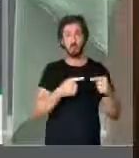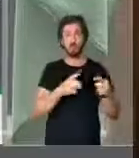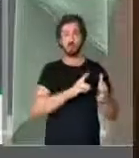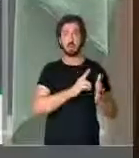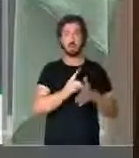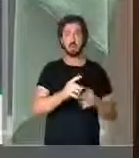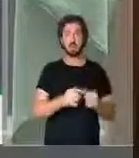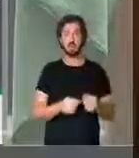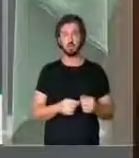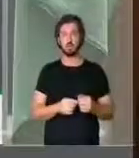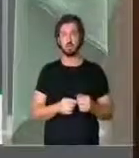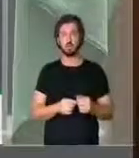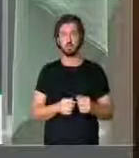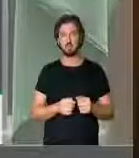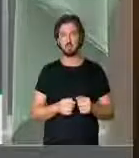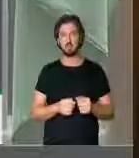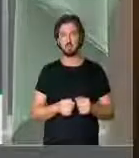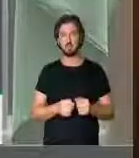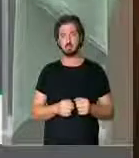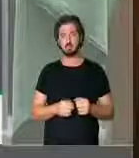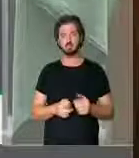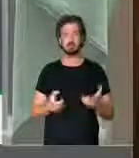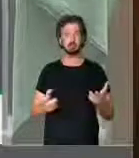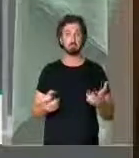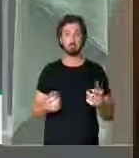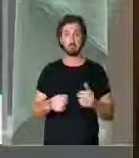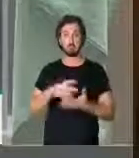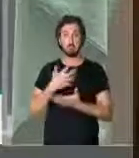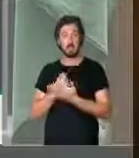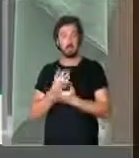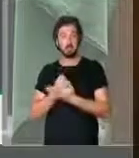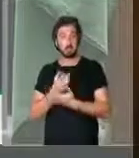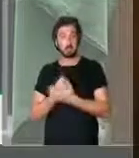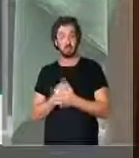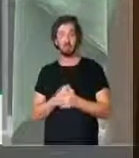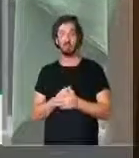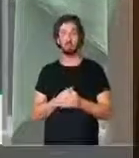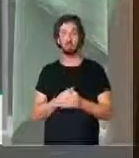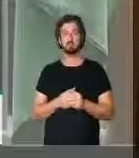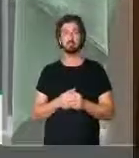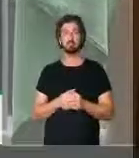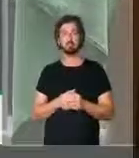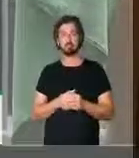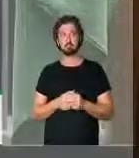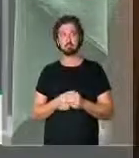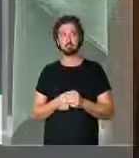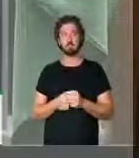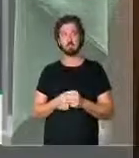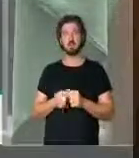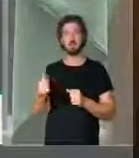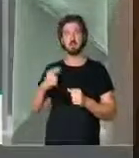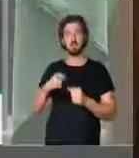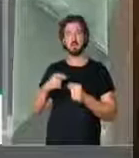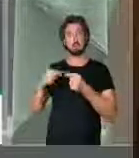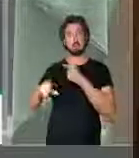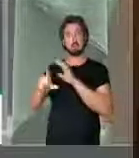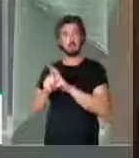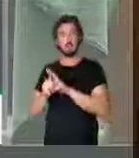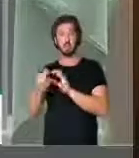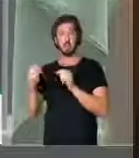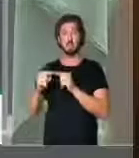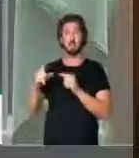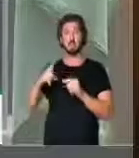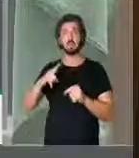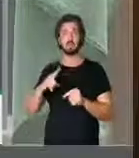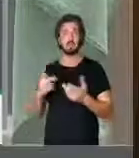quando atingem os adversários, que as gravações, clandestinas ou não, só